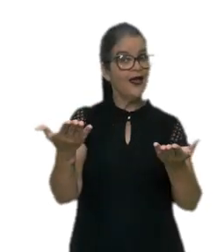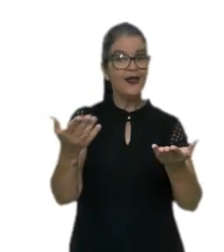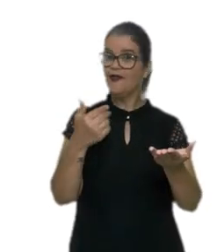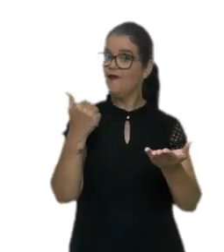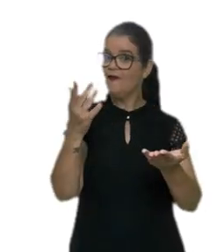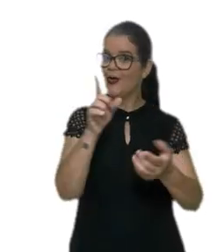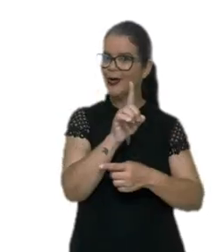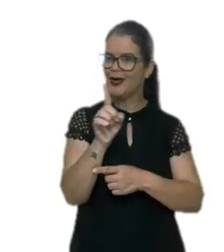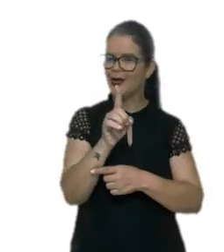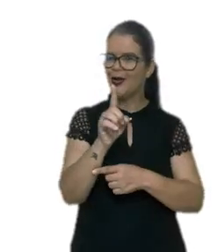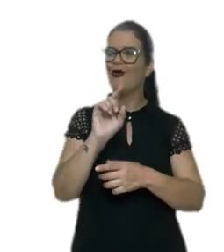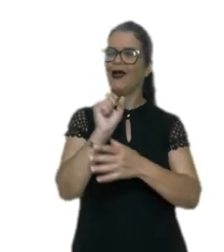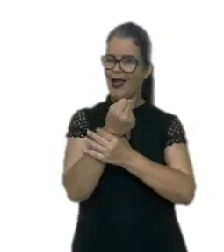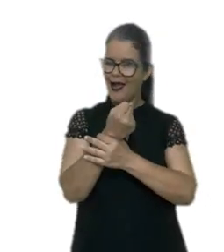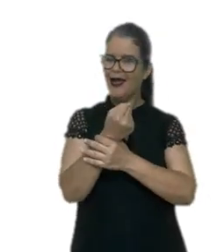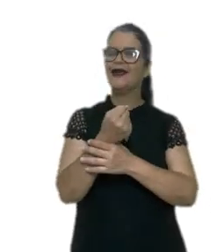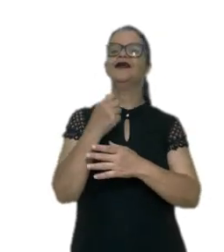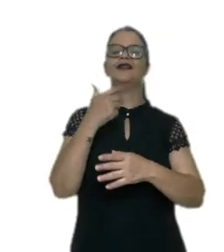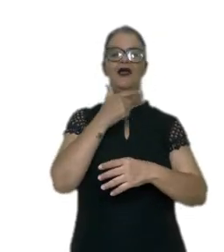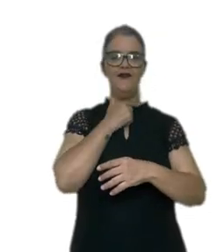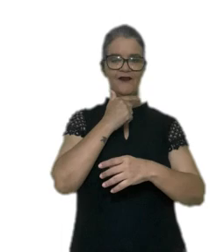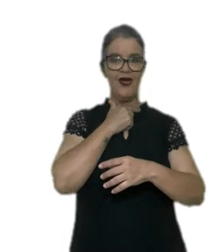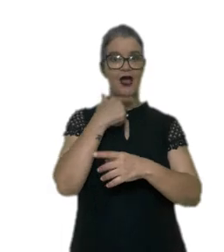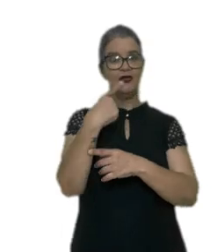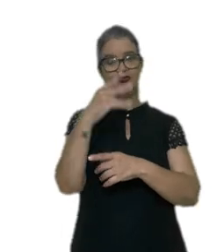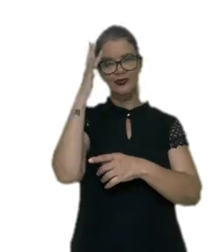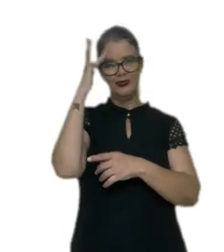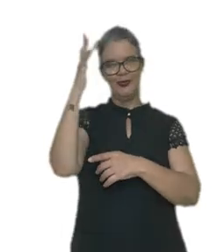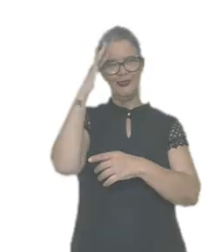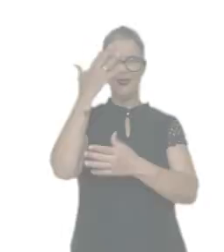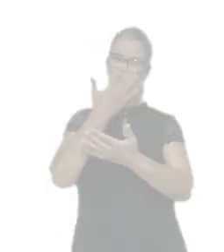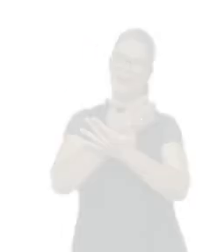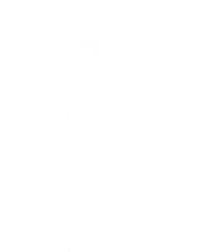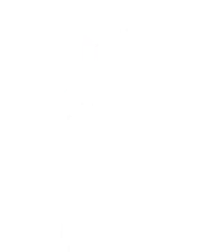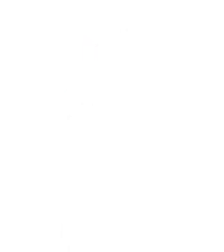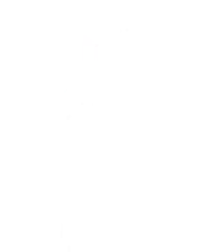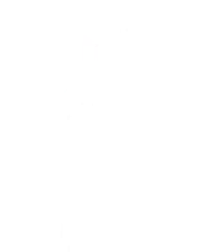Fora Garanta a vaga dos seus sonhos